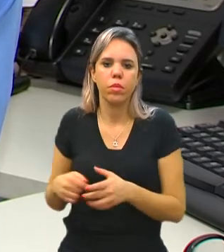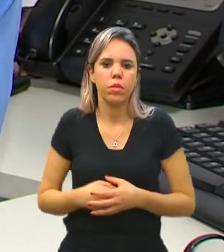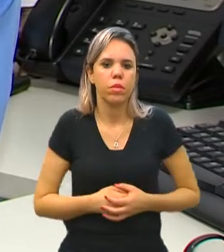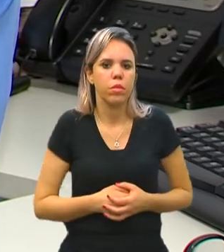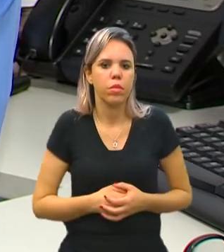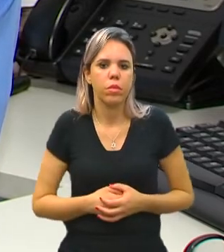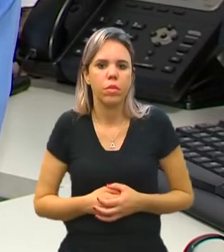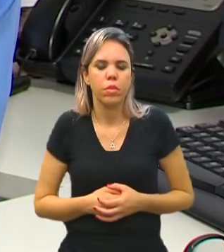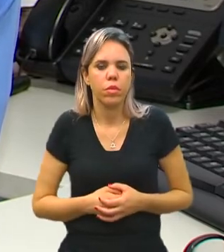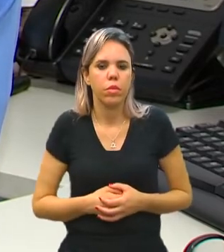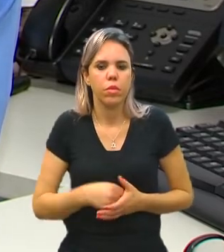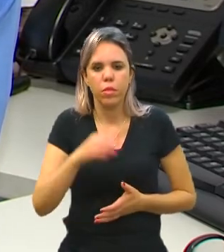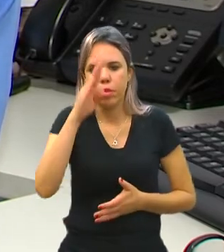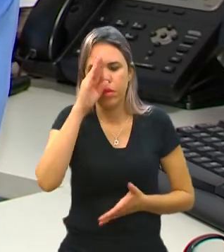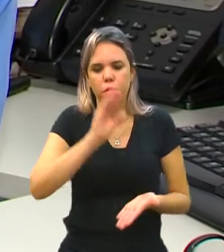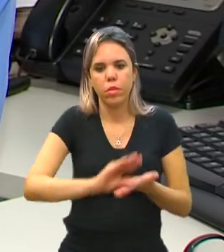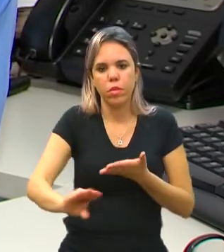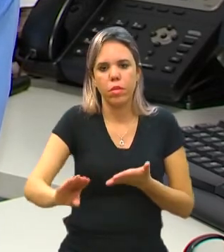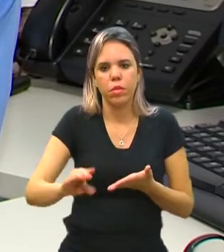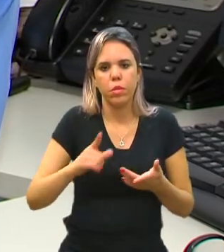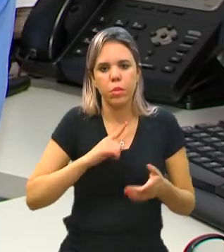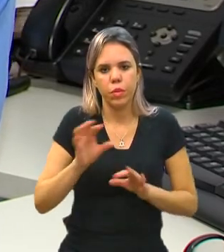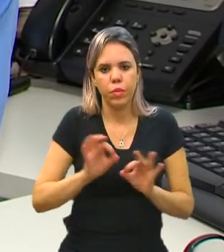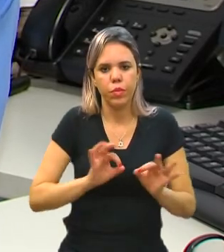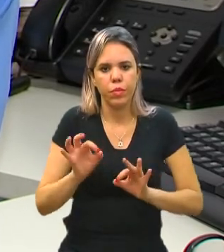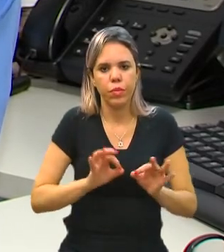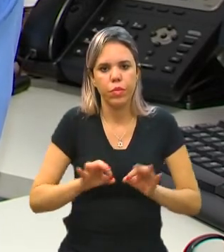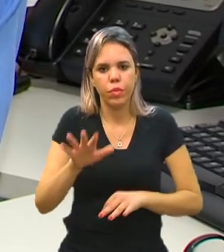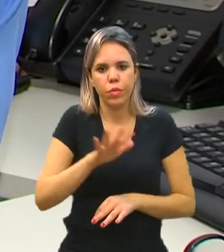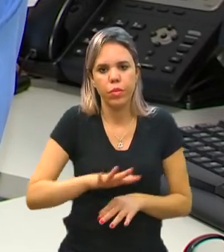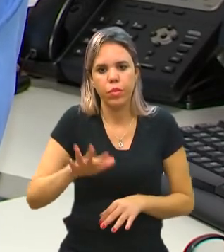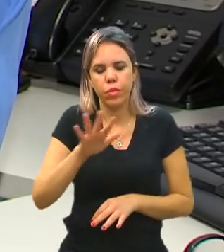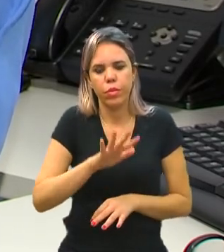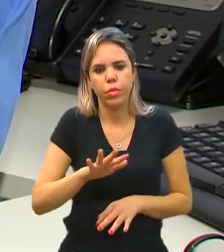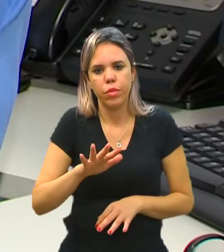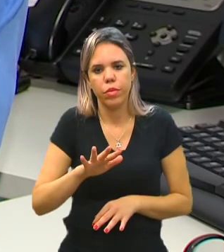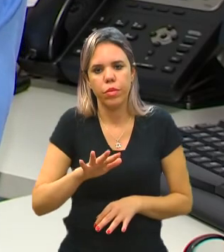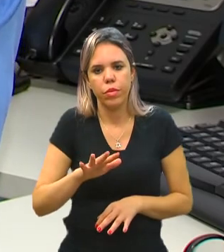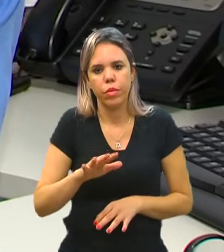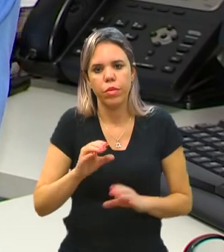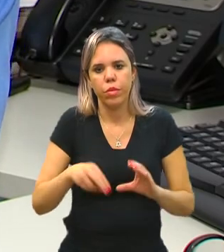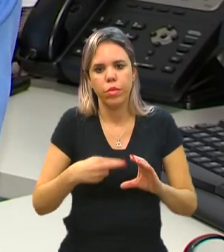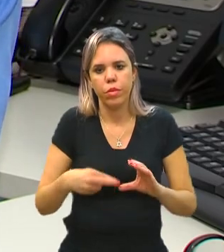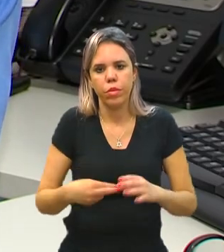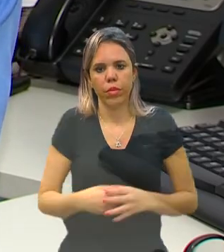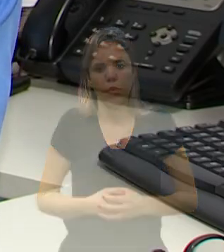melhor local tem que priorizar investimento que você tem que preparar a área para ser esse ecoponto